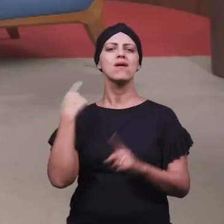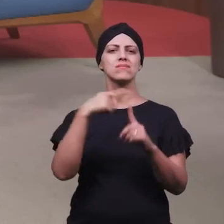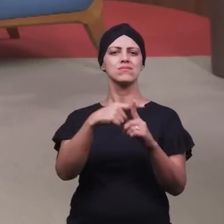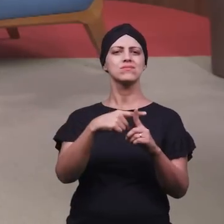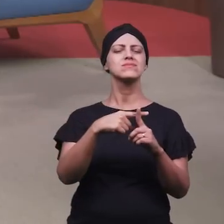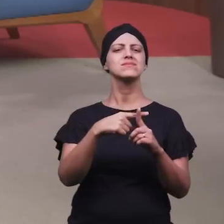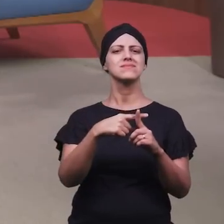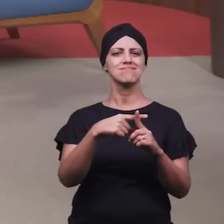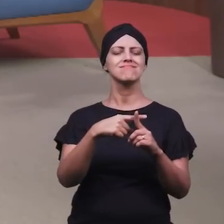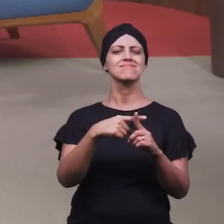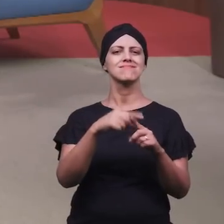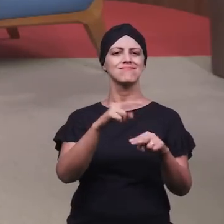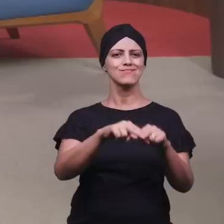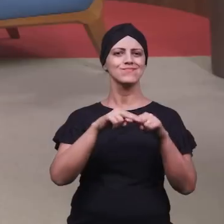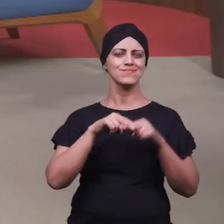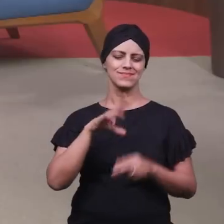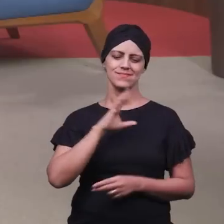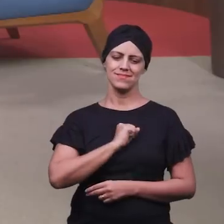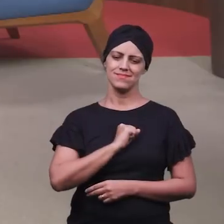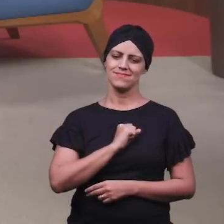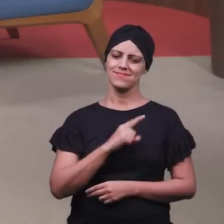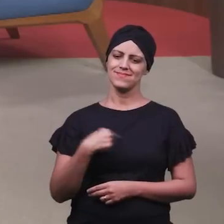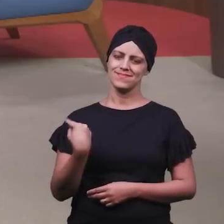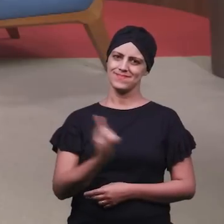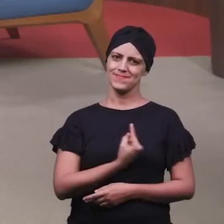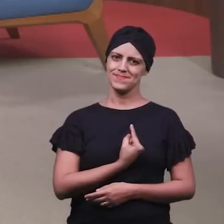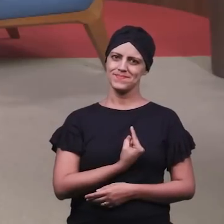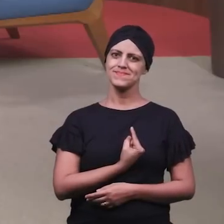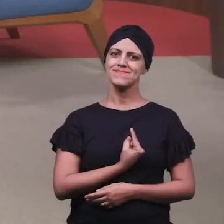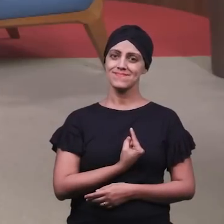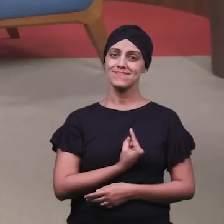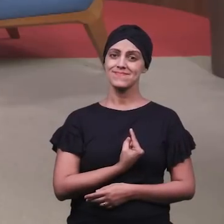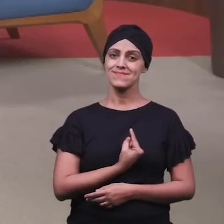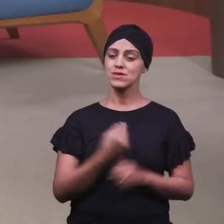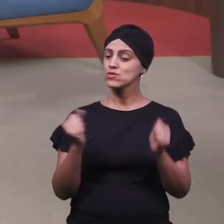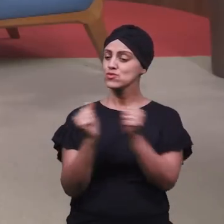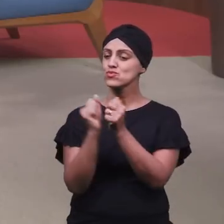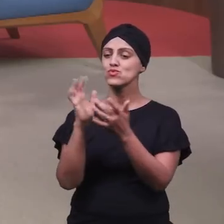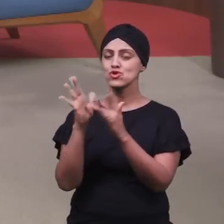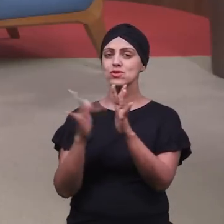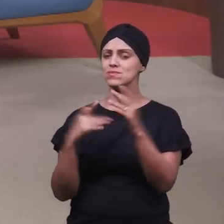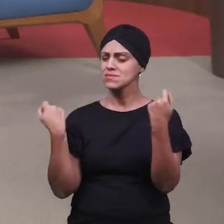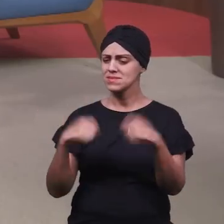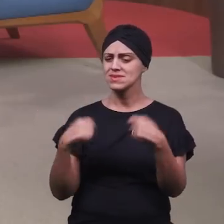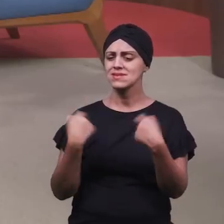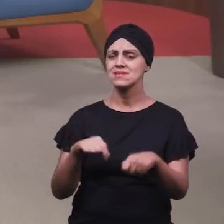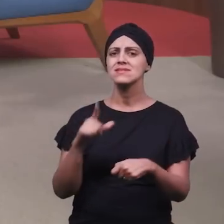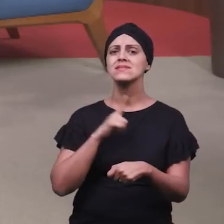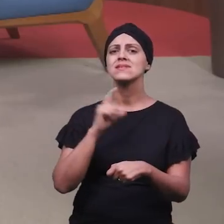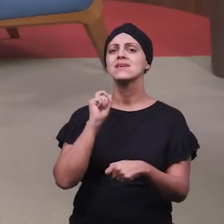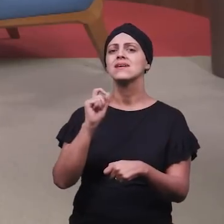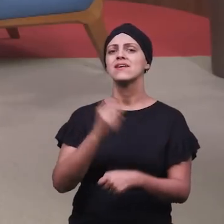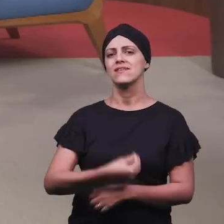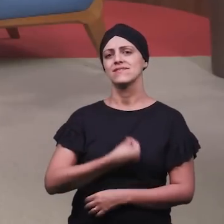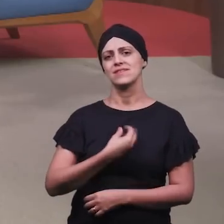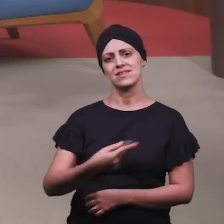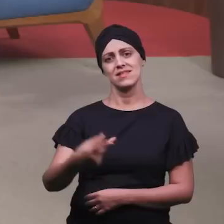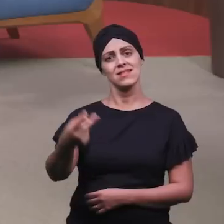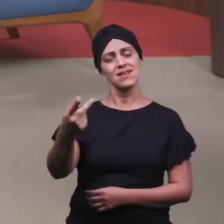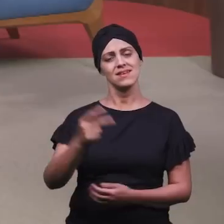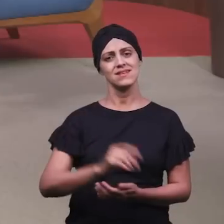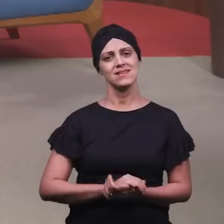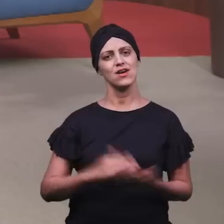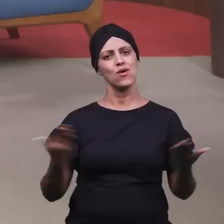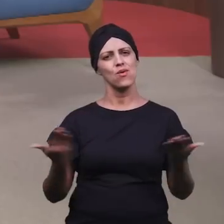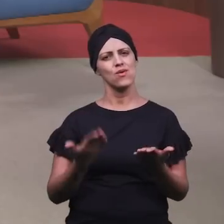que Ele deu a sua vida na cruz do Calvário por amor a nós. Estar com Jesus é necessário para alcançarmos a